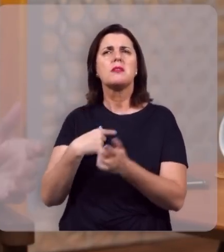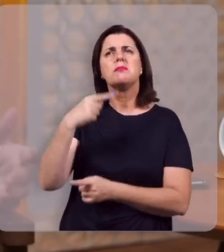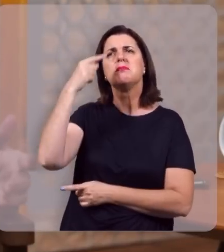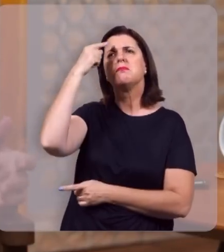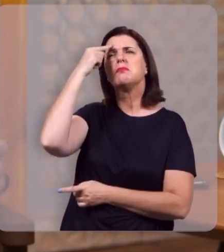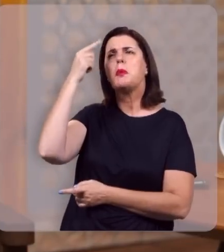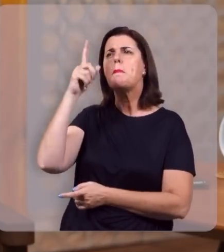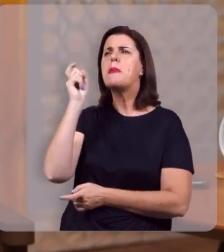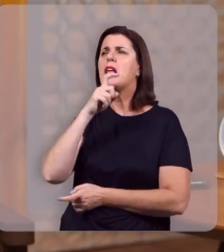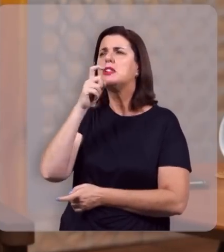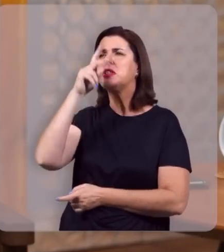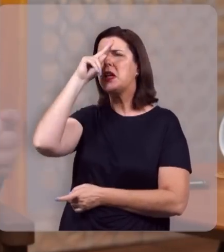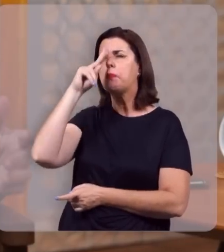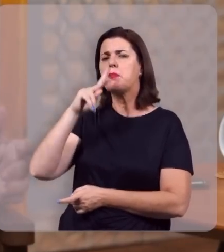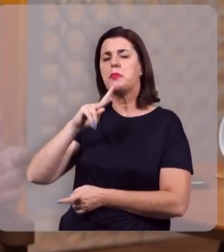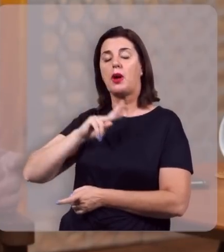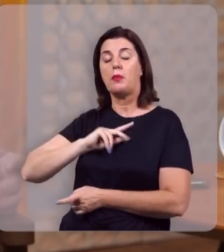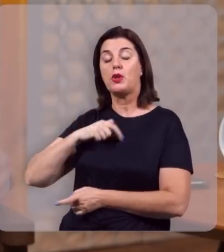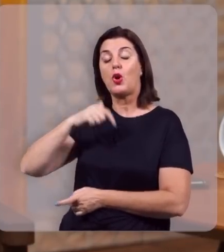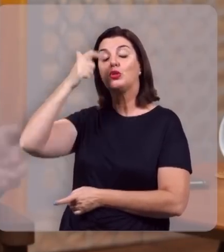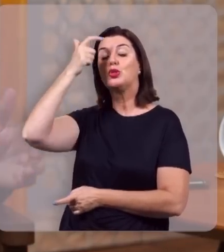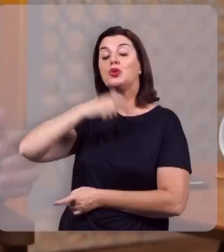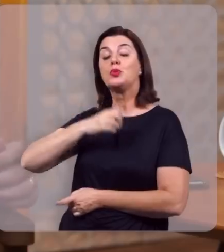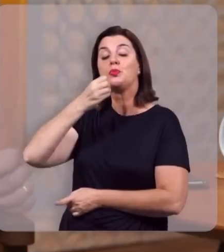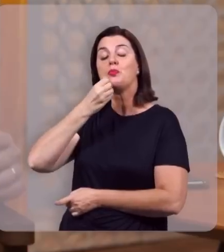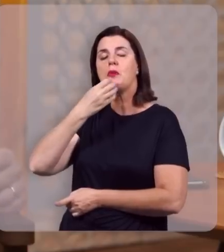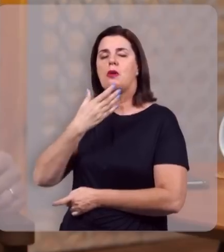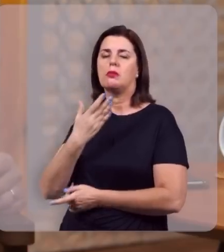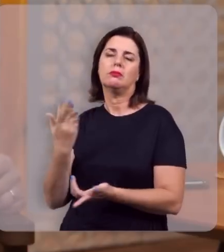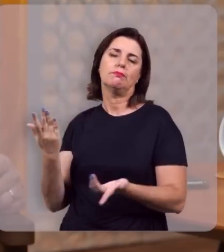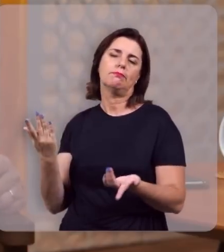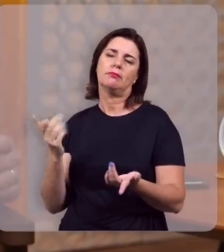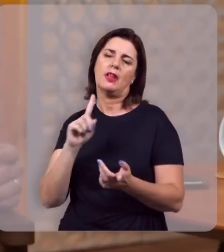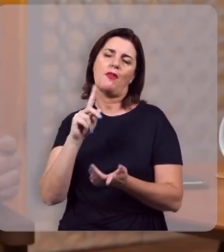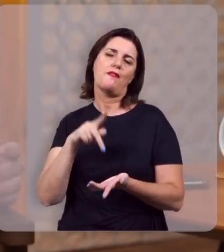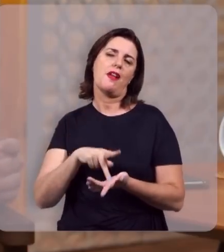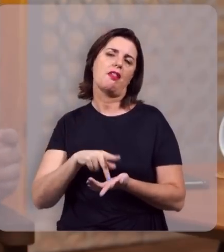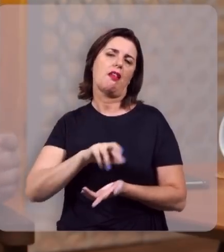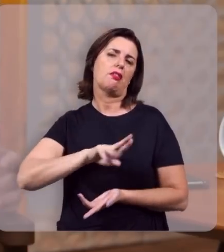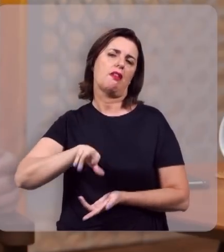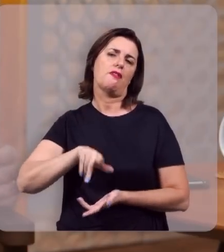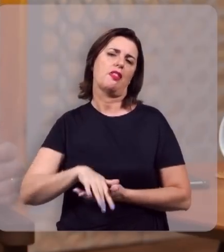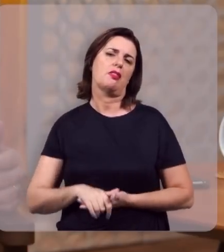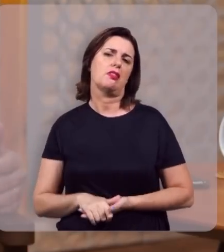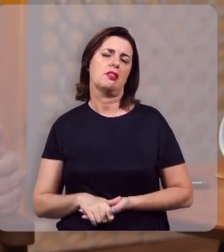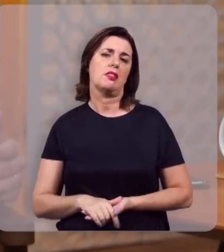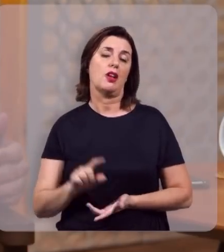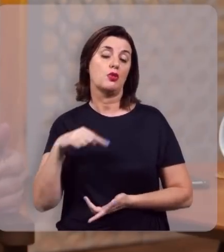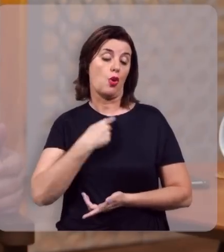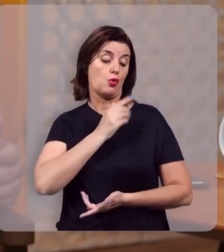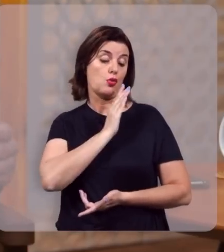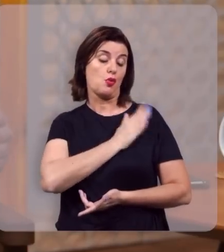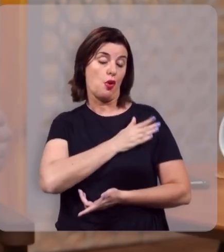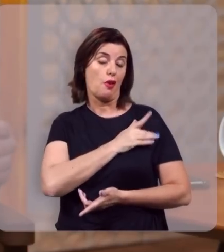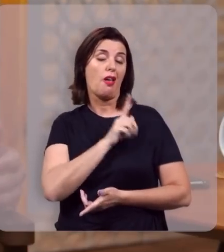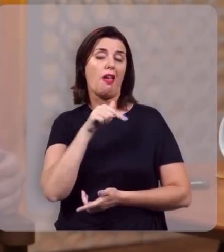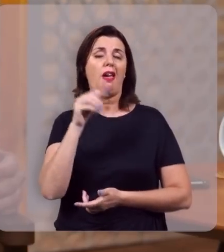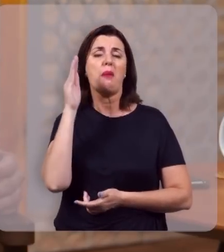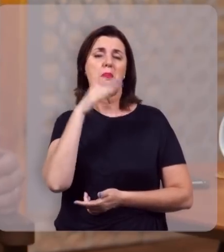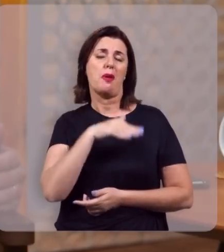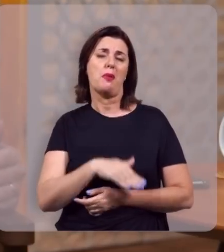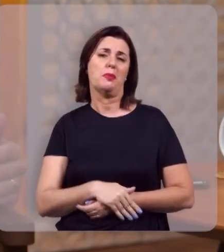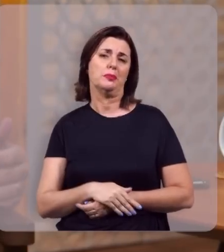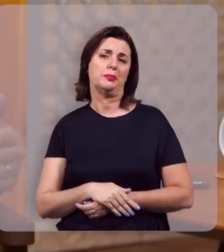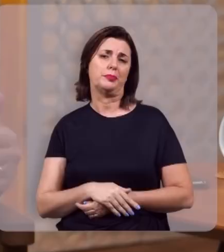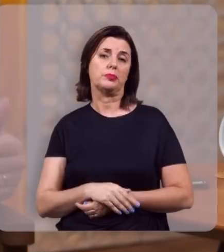mesmos a grande mentira de que nós somos bons, isso não é uma realidade. O nosso coração é inclinado ao